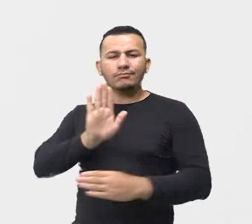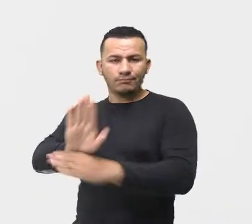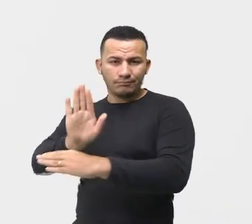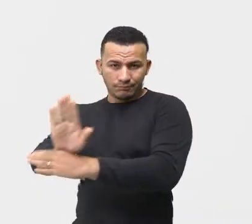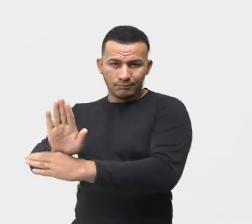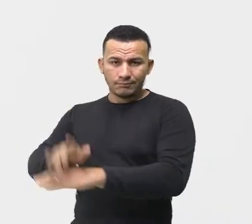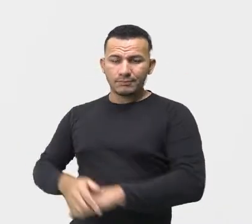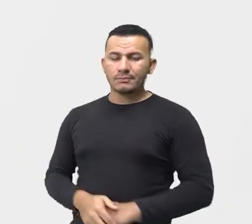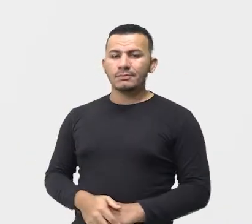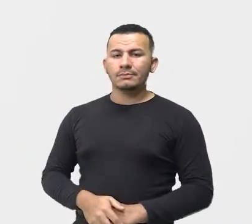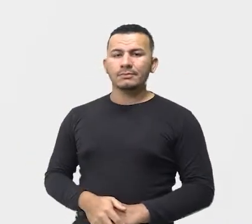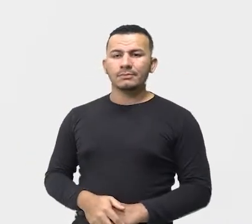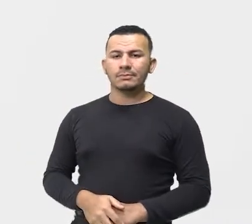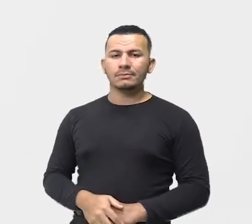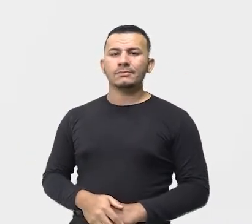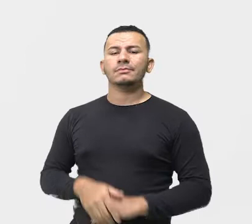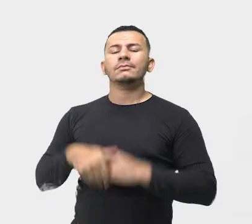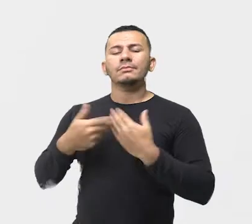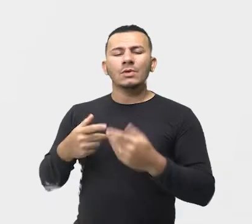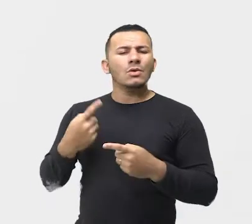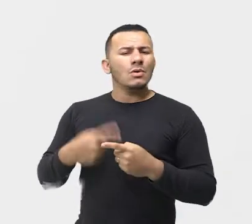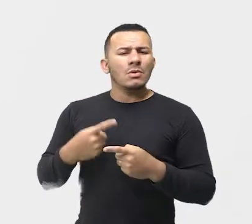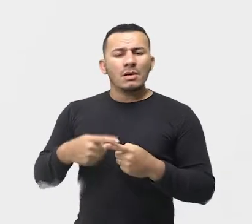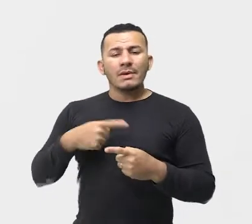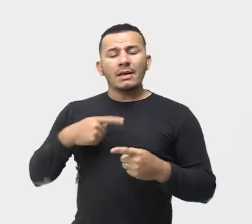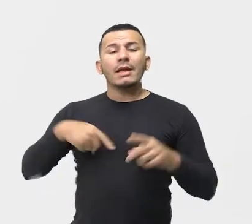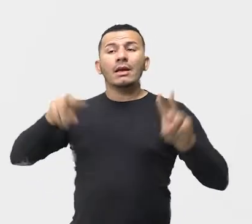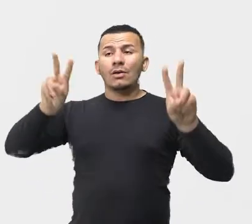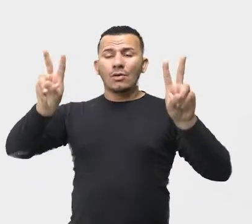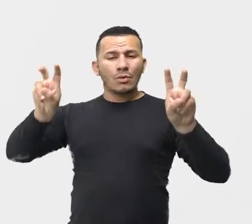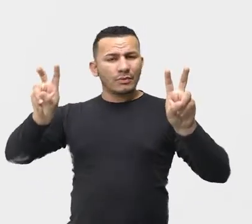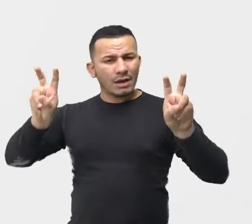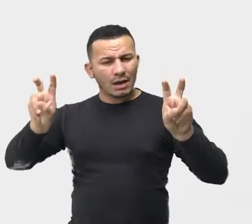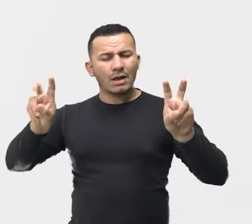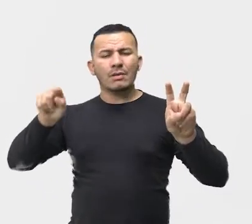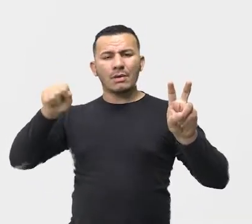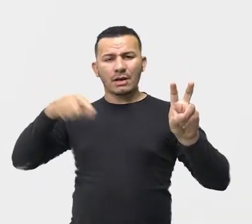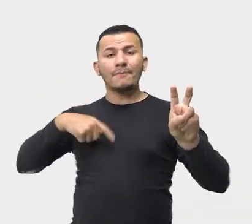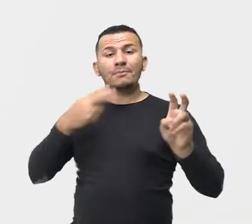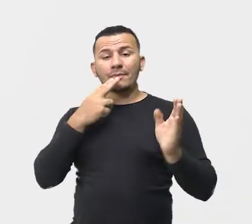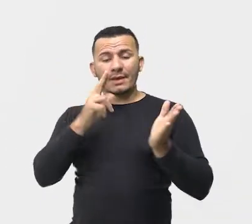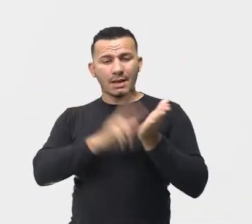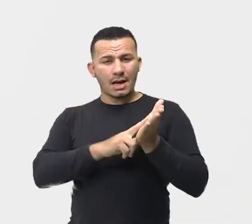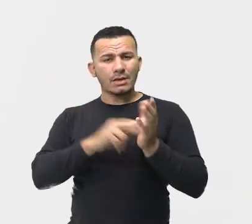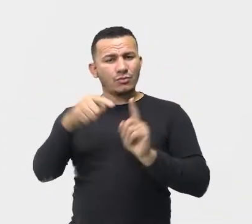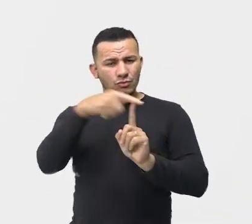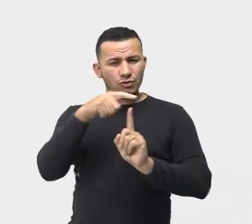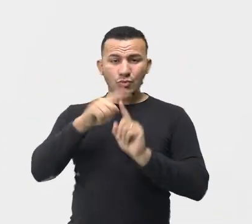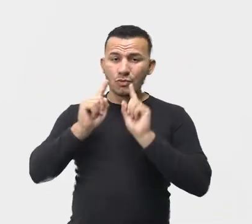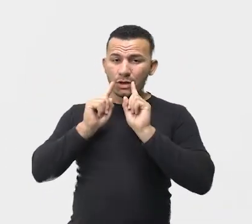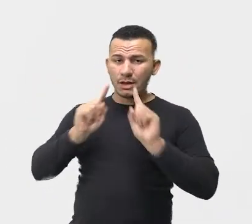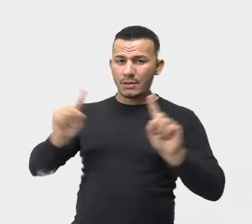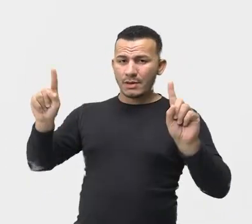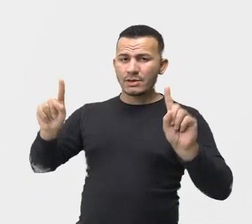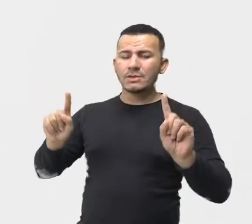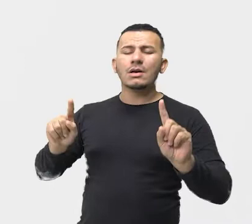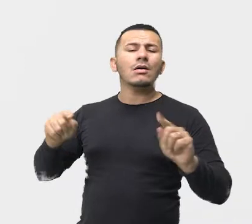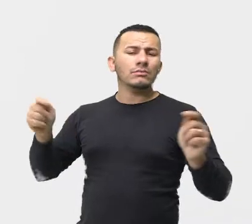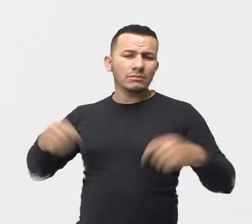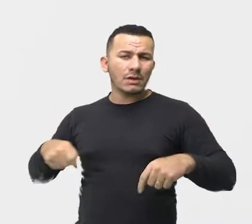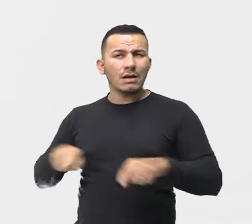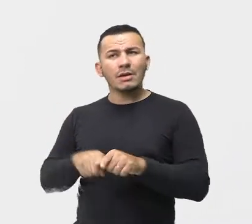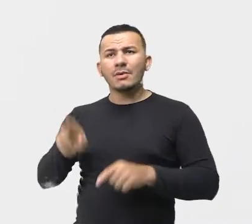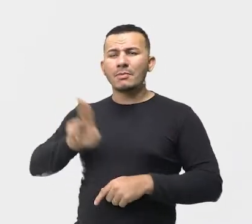Ok ou sua flexibilidade temática a carta de reclamação pode ser